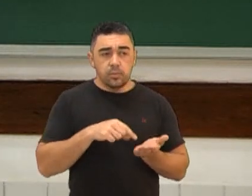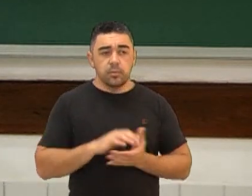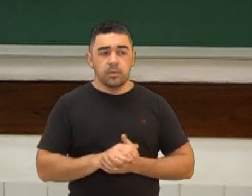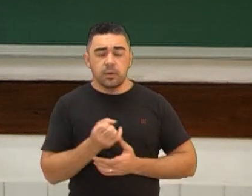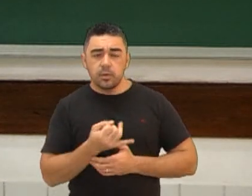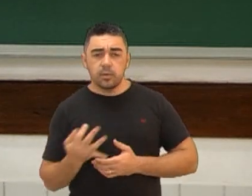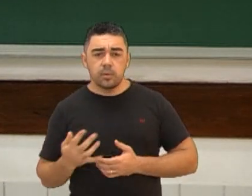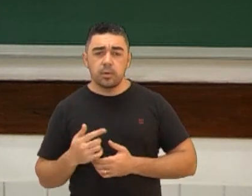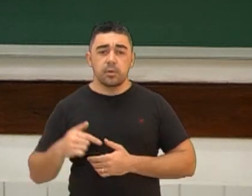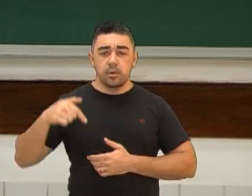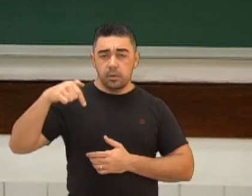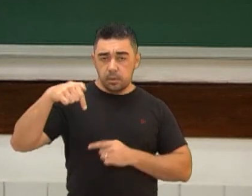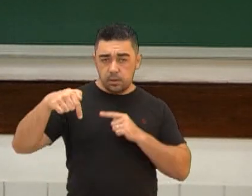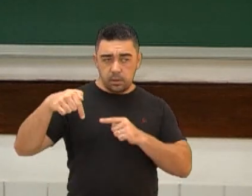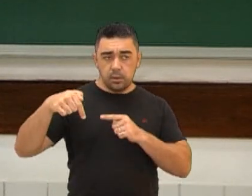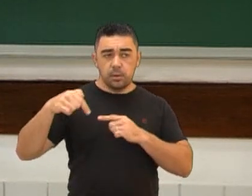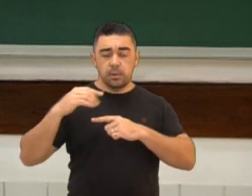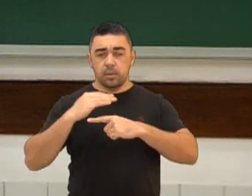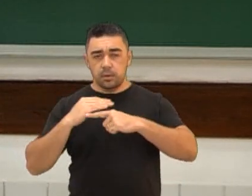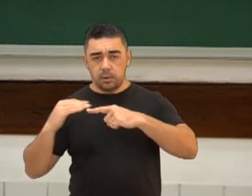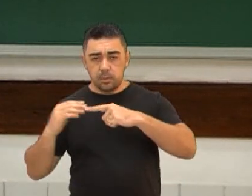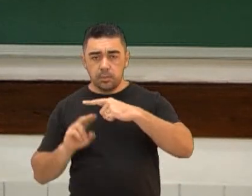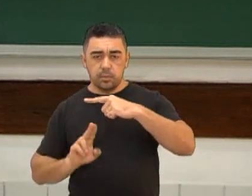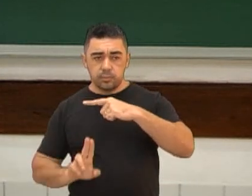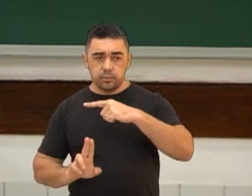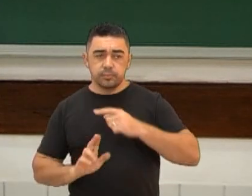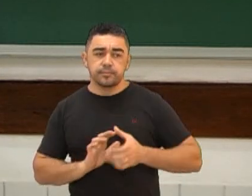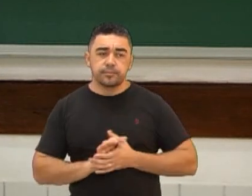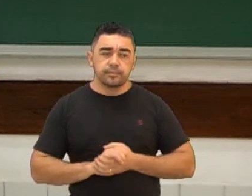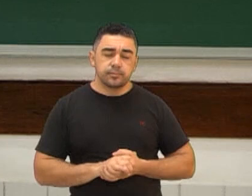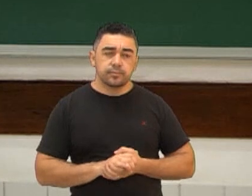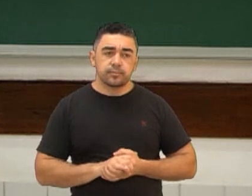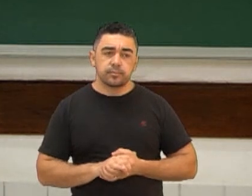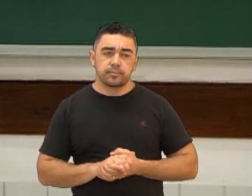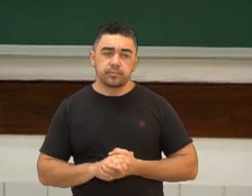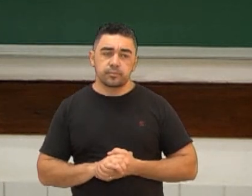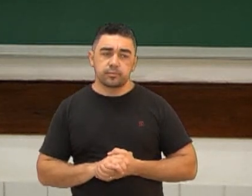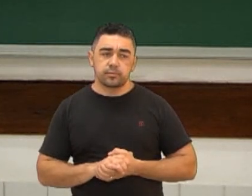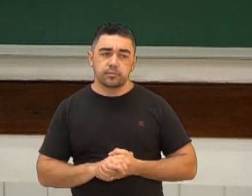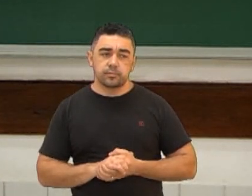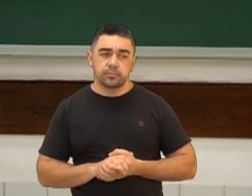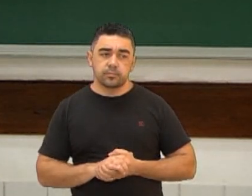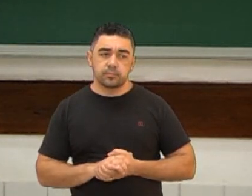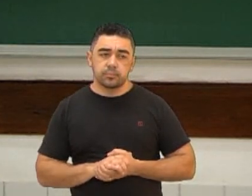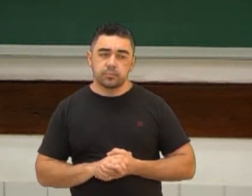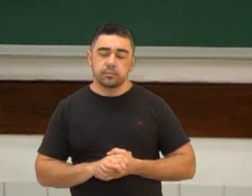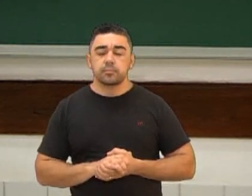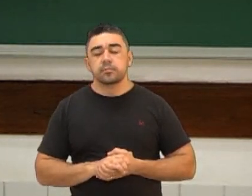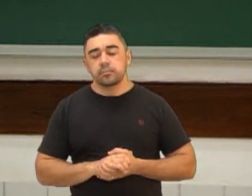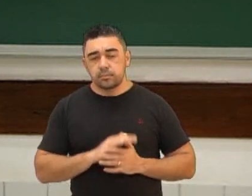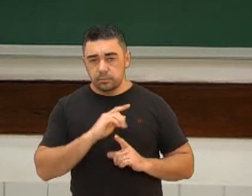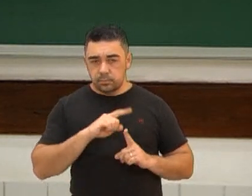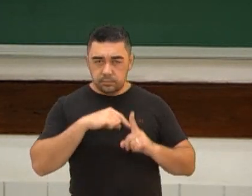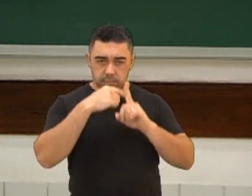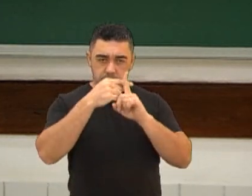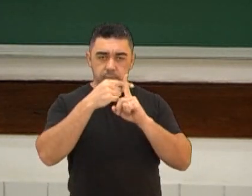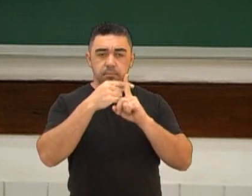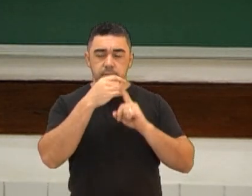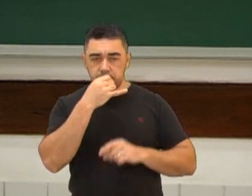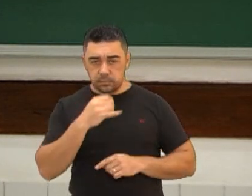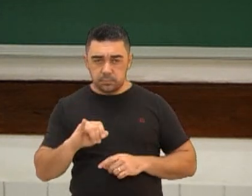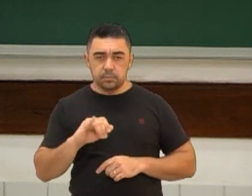mede a concentração de carga por tensão. Ok? Então, quanto mais carga eu